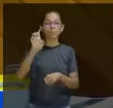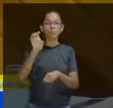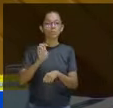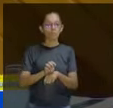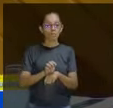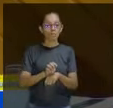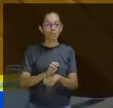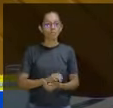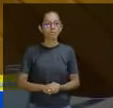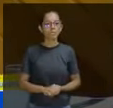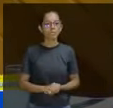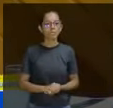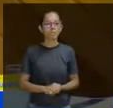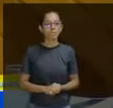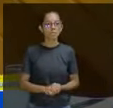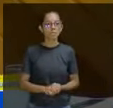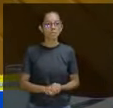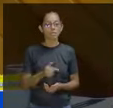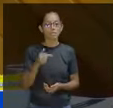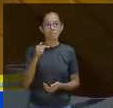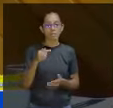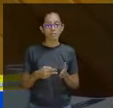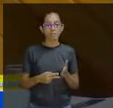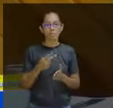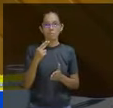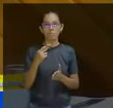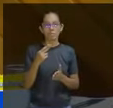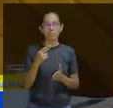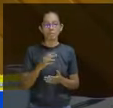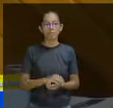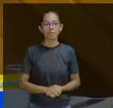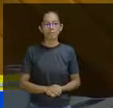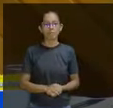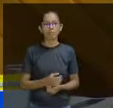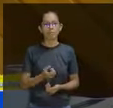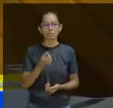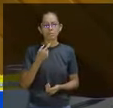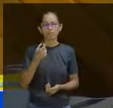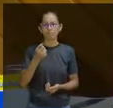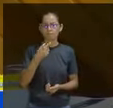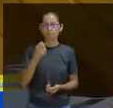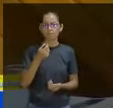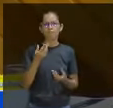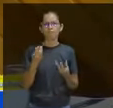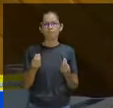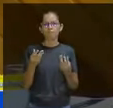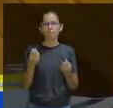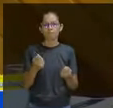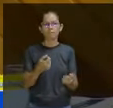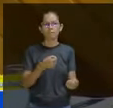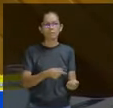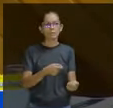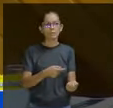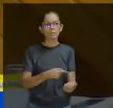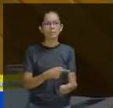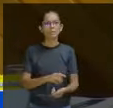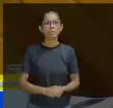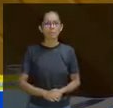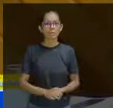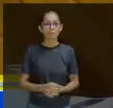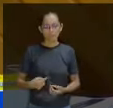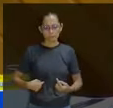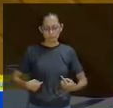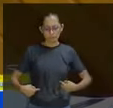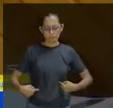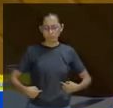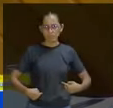quimioterapia e 7 cirurgias. Cheguei a fazer sessões ainda com 6 drenos na barriga, né, e